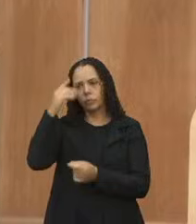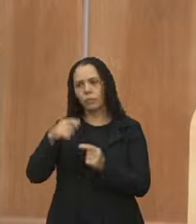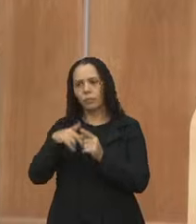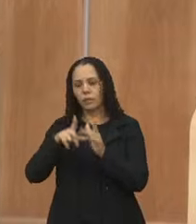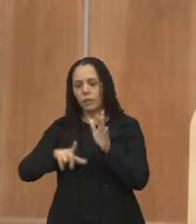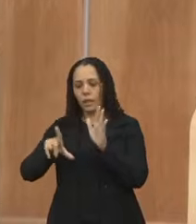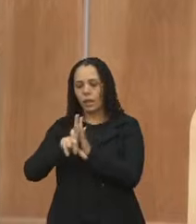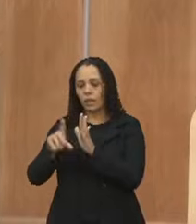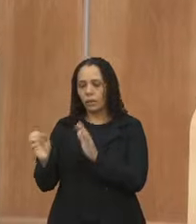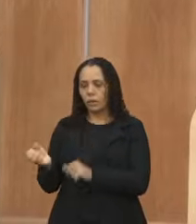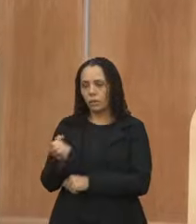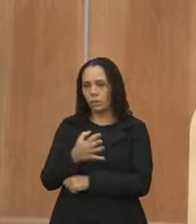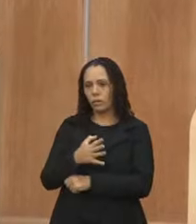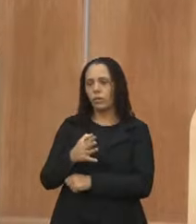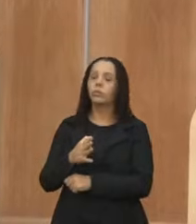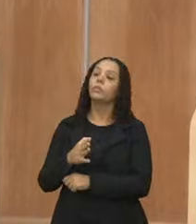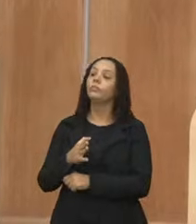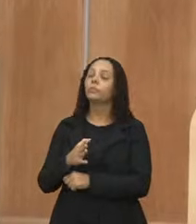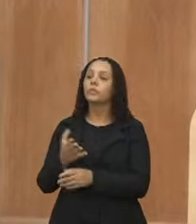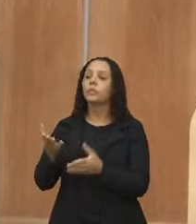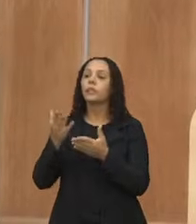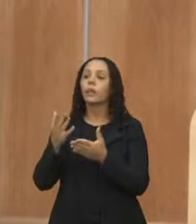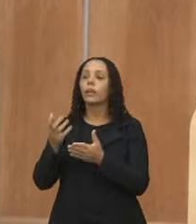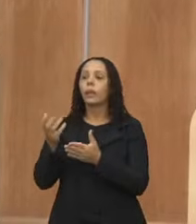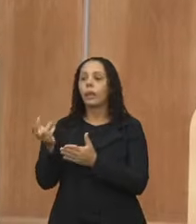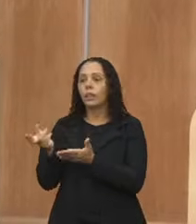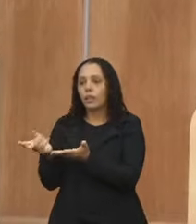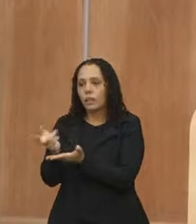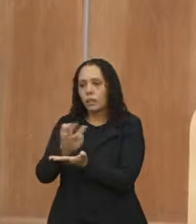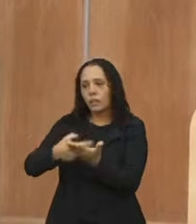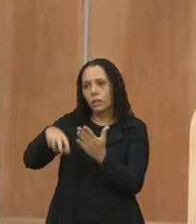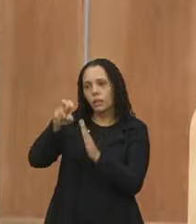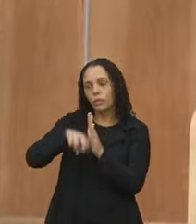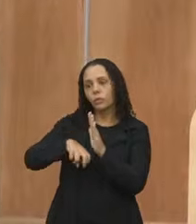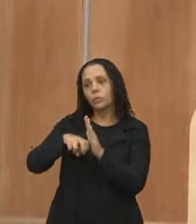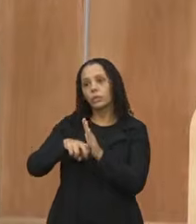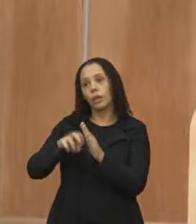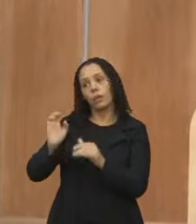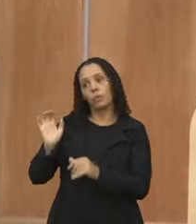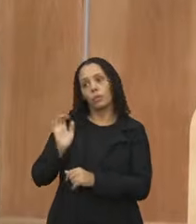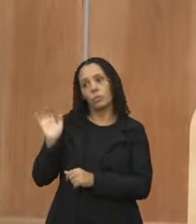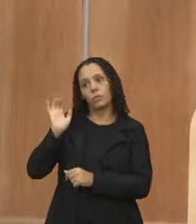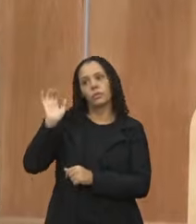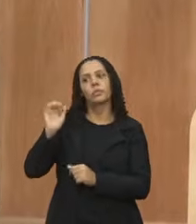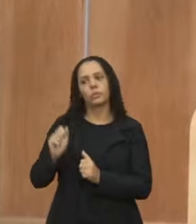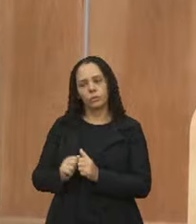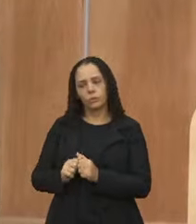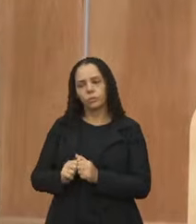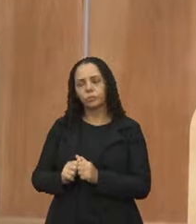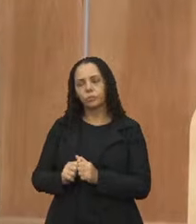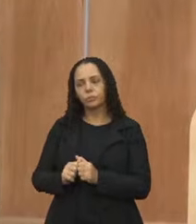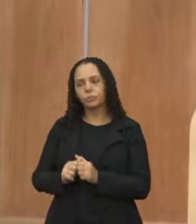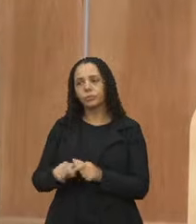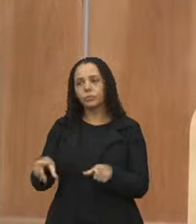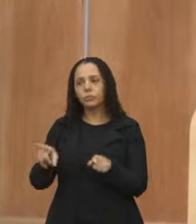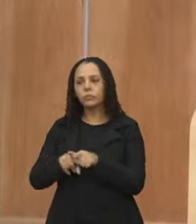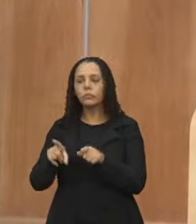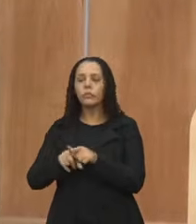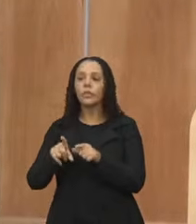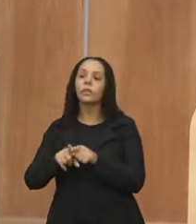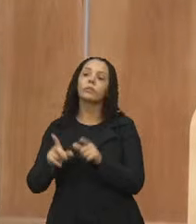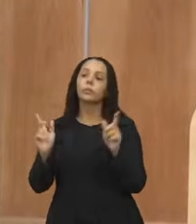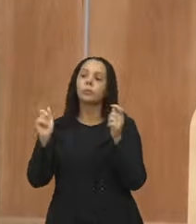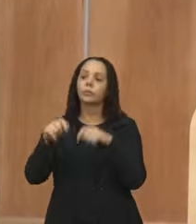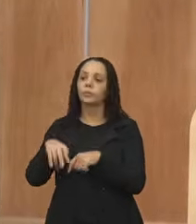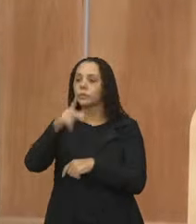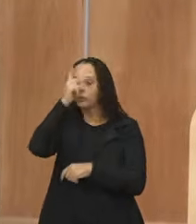inovadora, ela visa tributar aqueles que têm mais condições. E só para concluir, lembrando que ela também possibilita que as